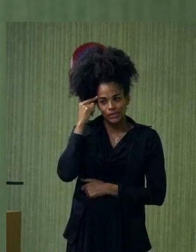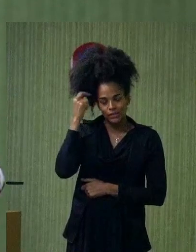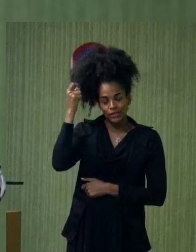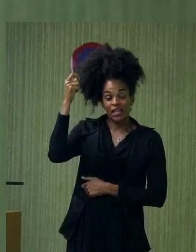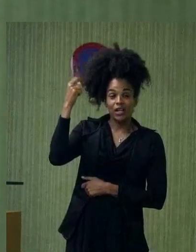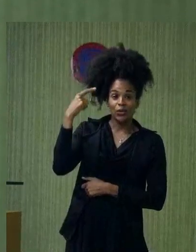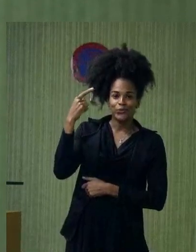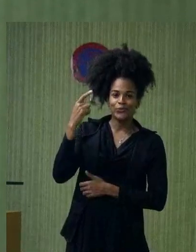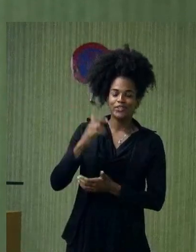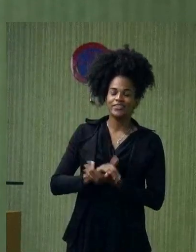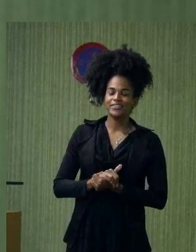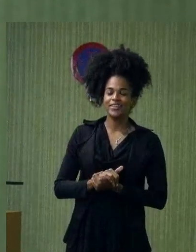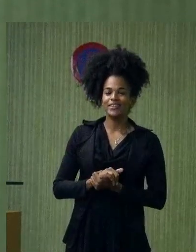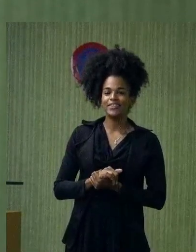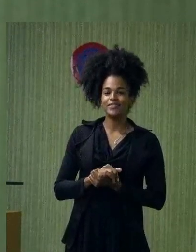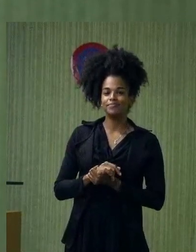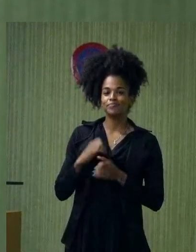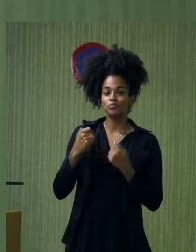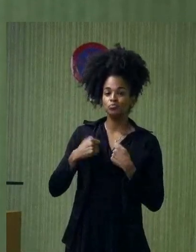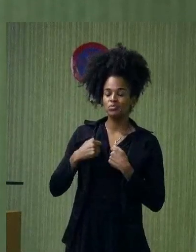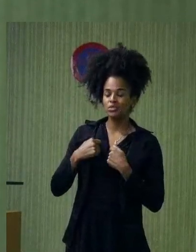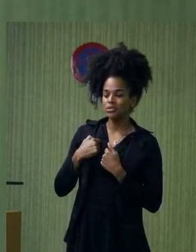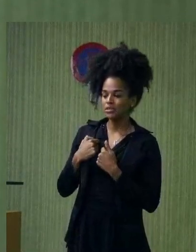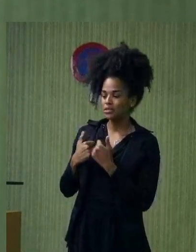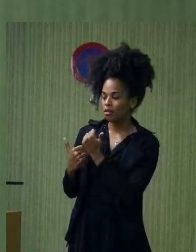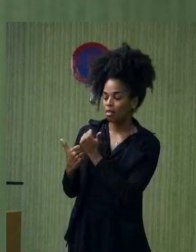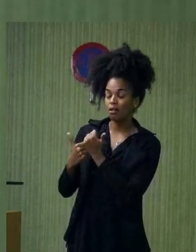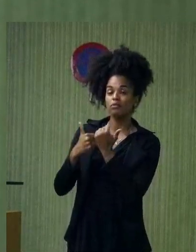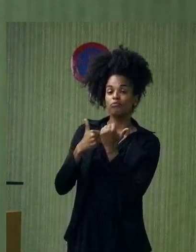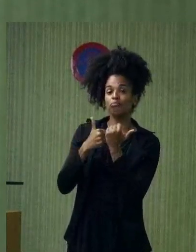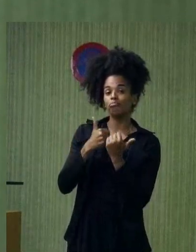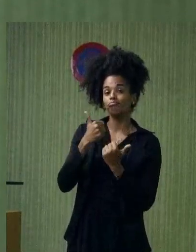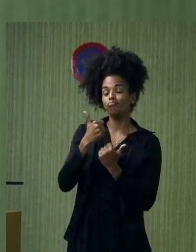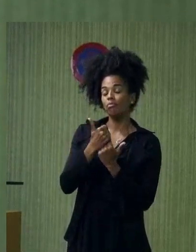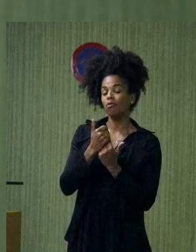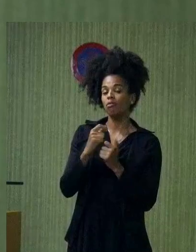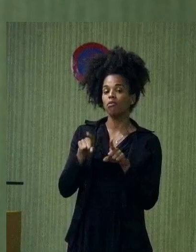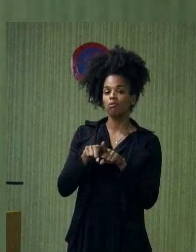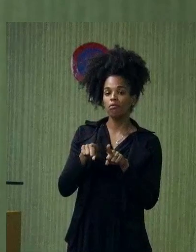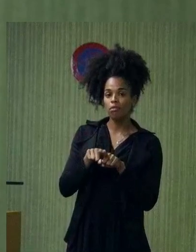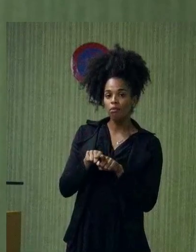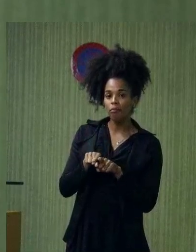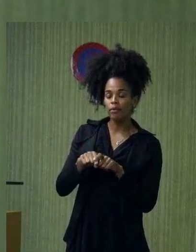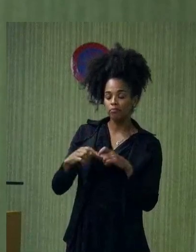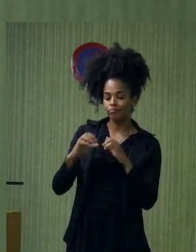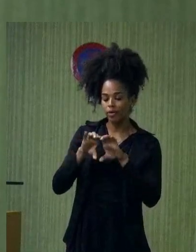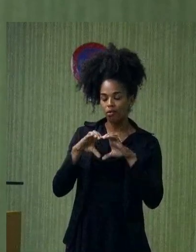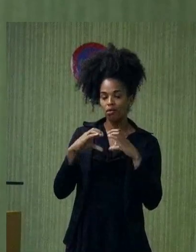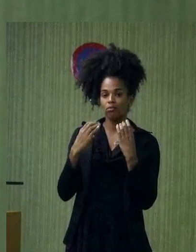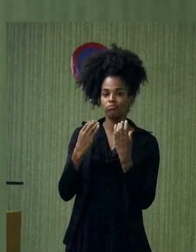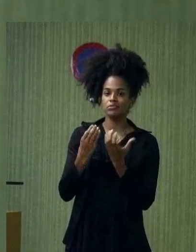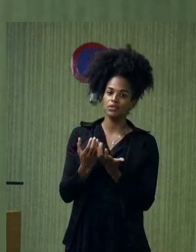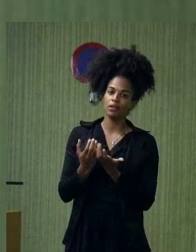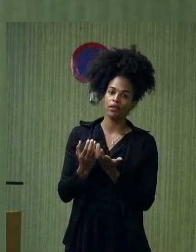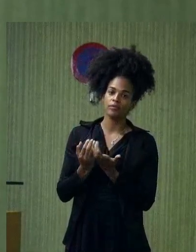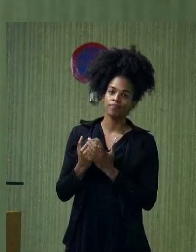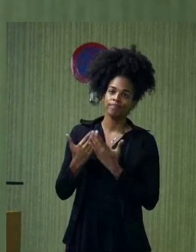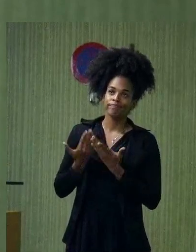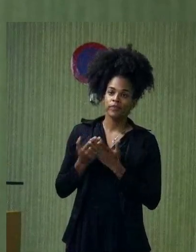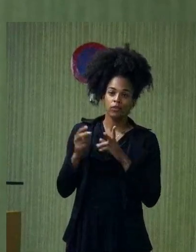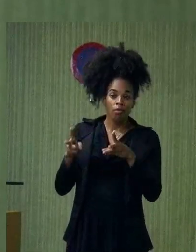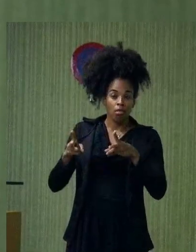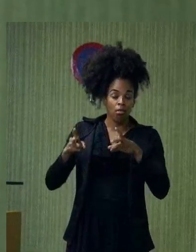vai também ter que atender a comunidade Essa é a realidade das nossas escolas que estão nessas